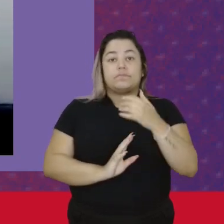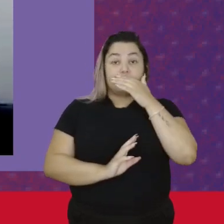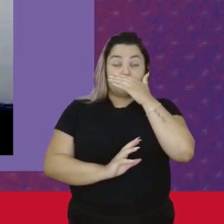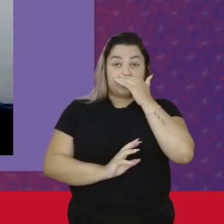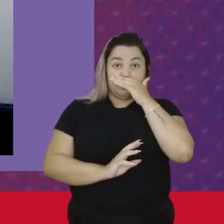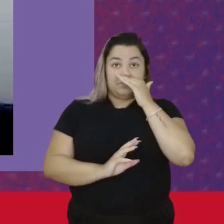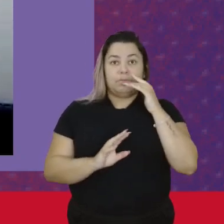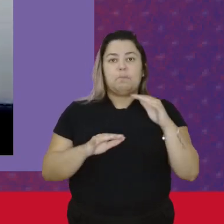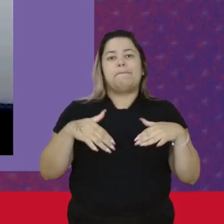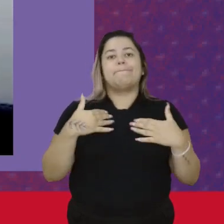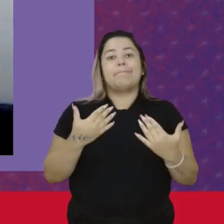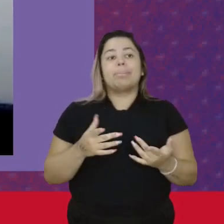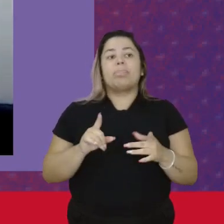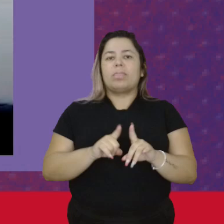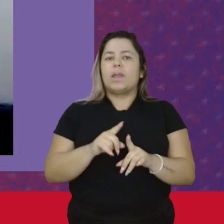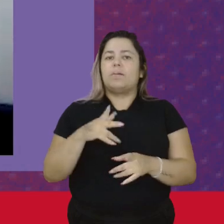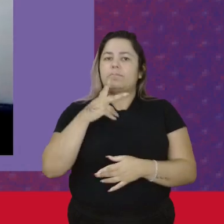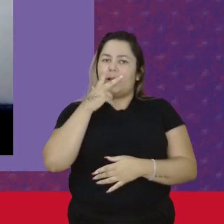acho que